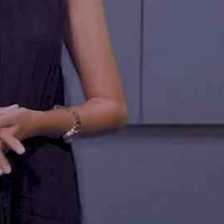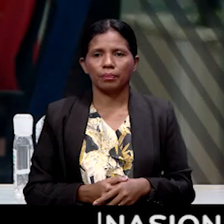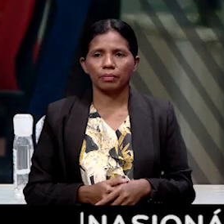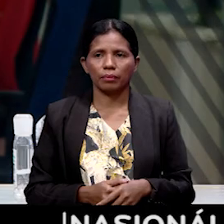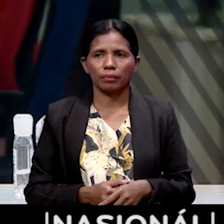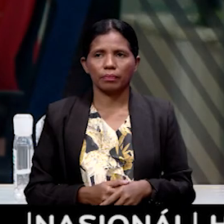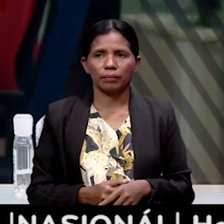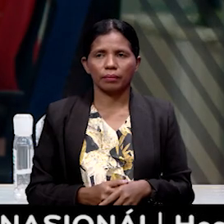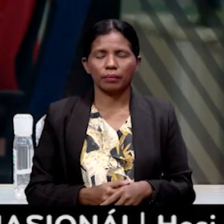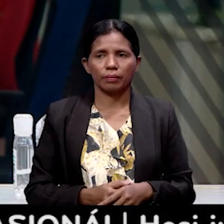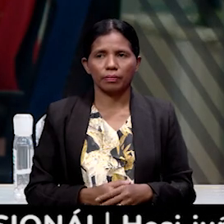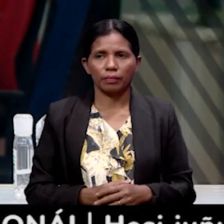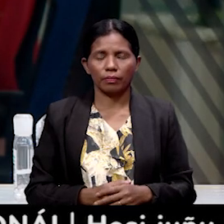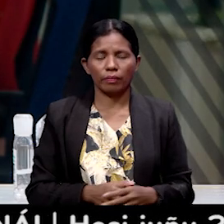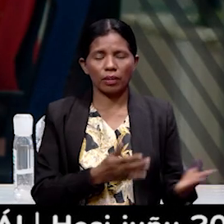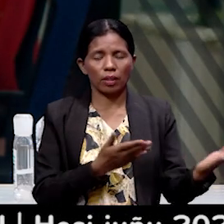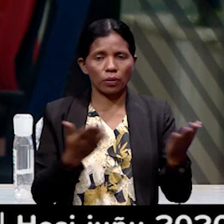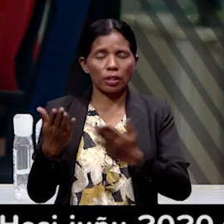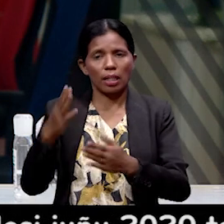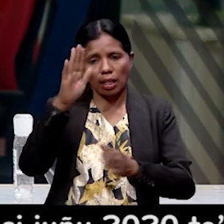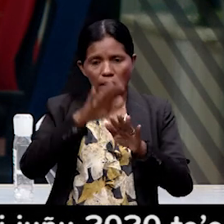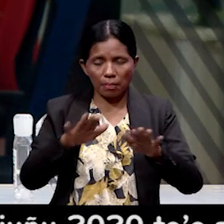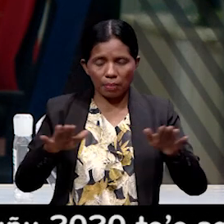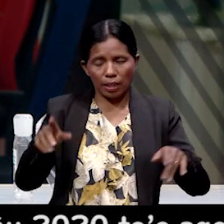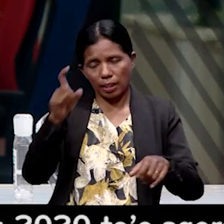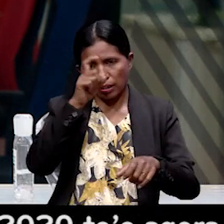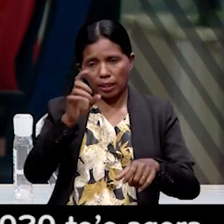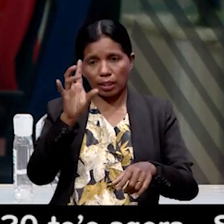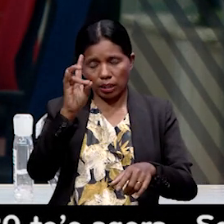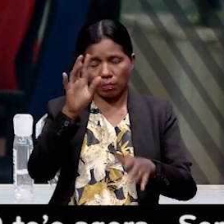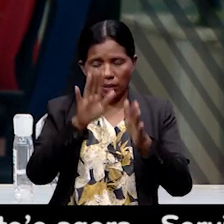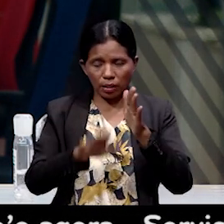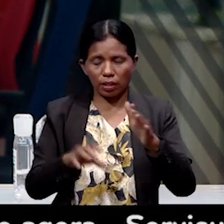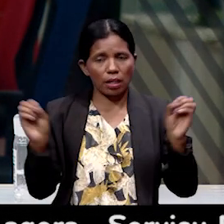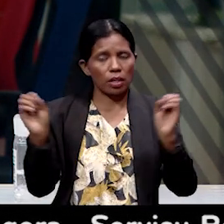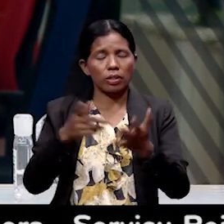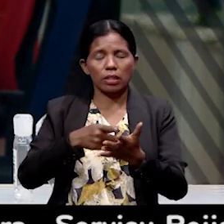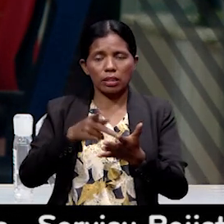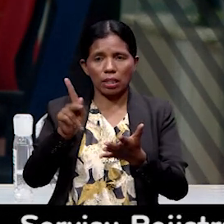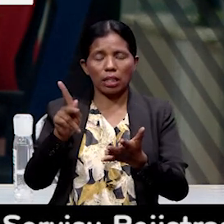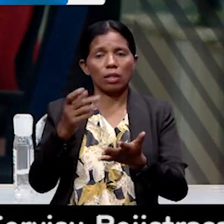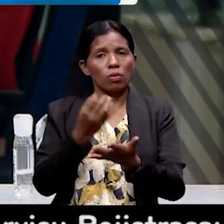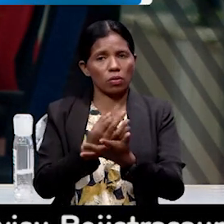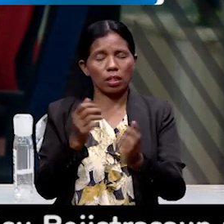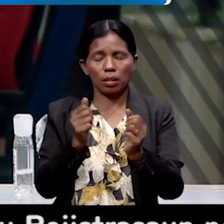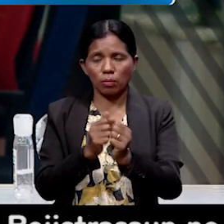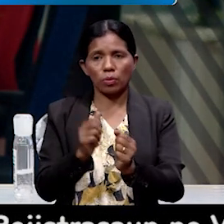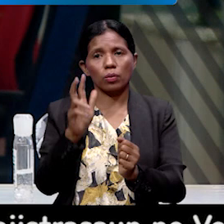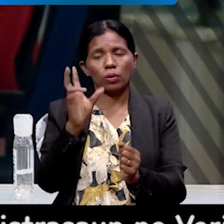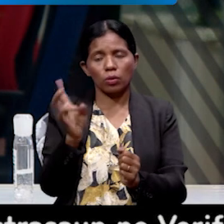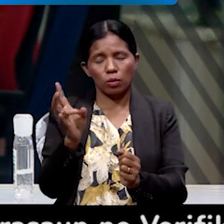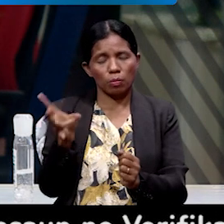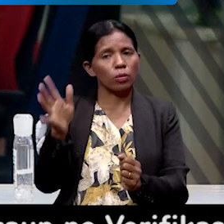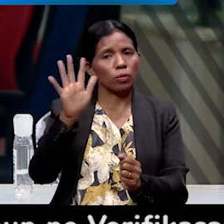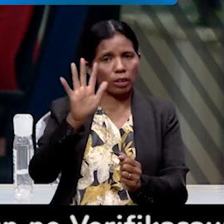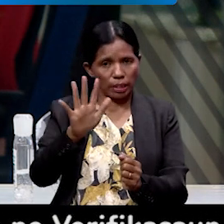Obrigada. Tula la barik tinang hitu mai krai ki ha motorizada, la o selo multa dolar hitu nulu resing lima, mai be